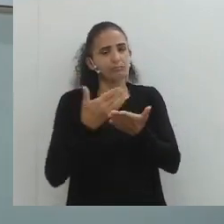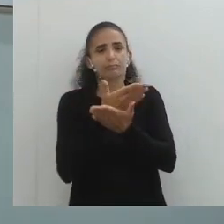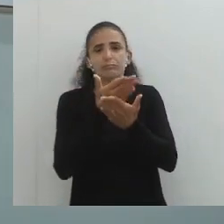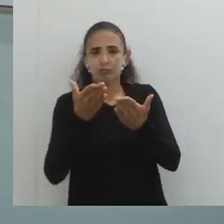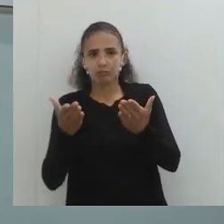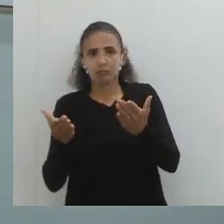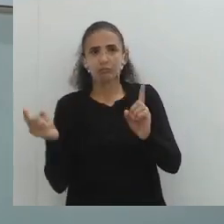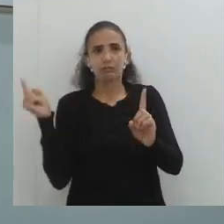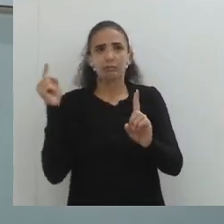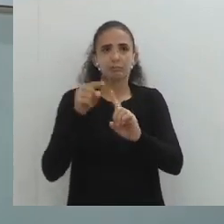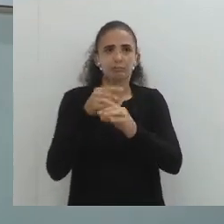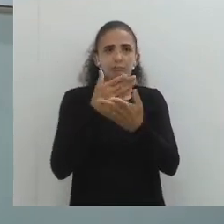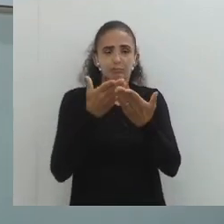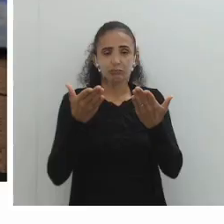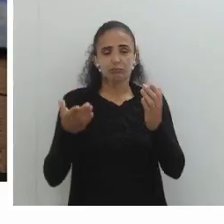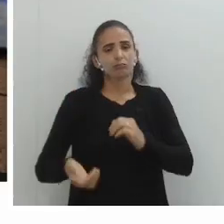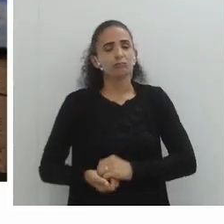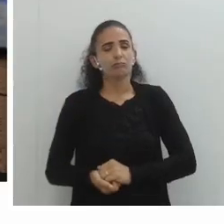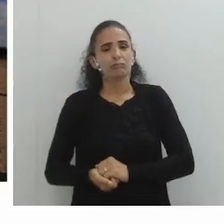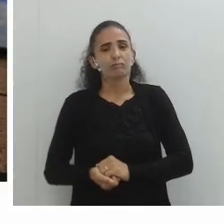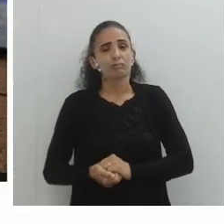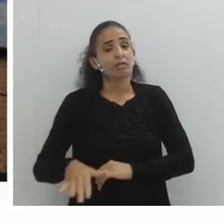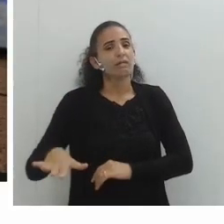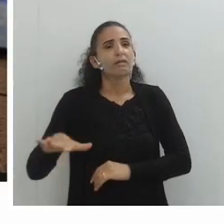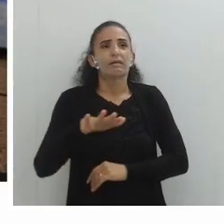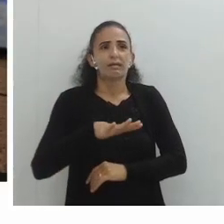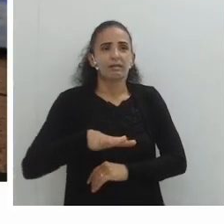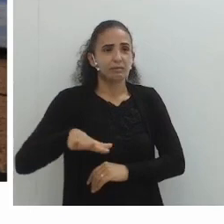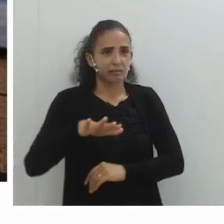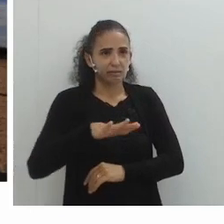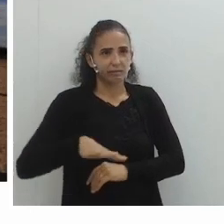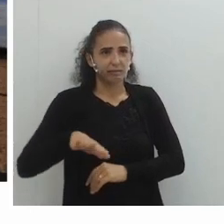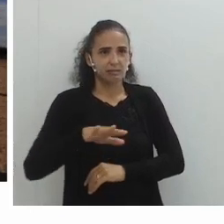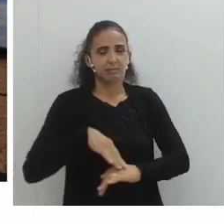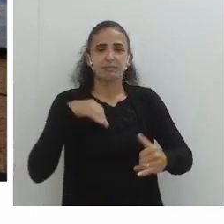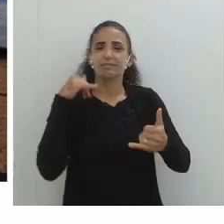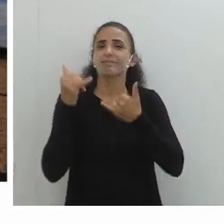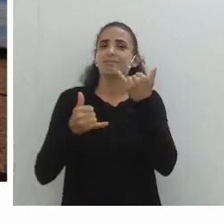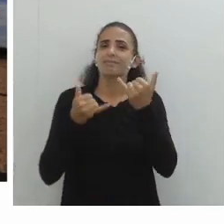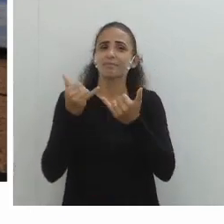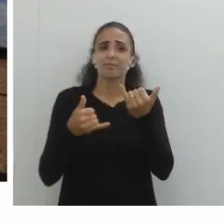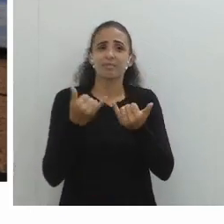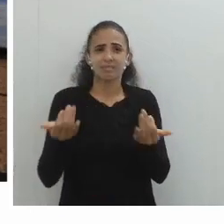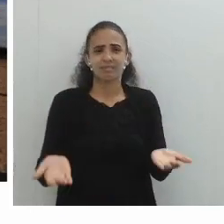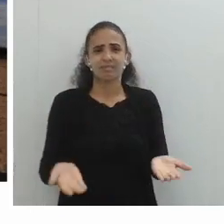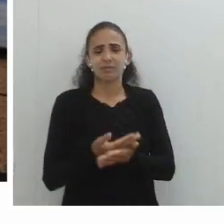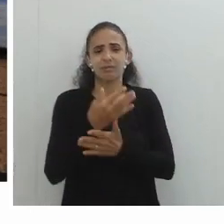determinado fim. Outro espaço recreativo, a sua